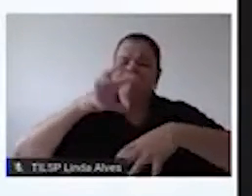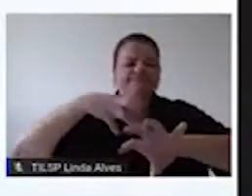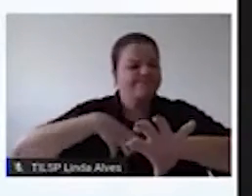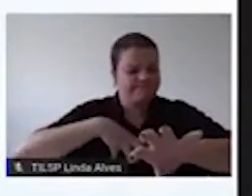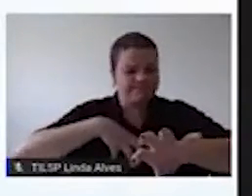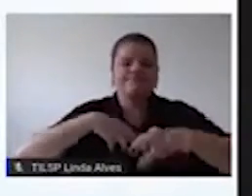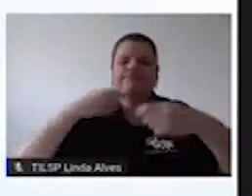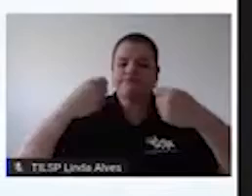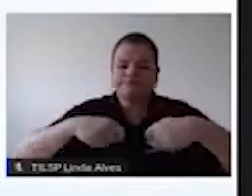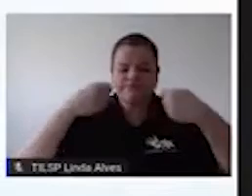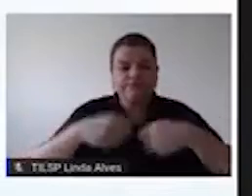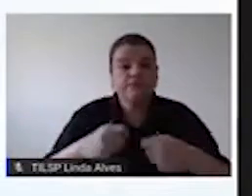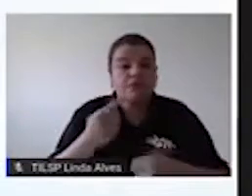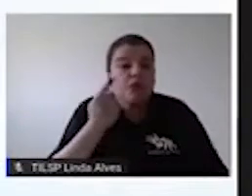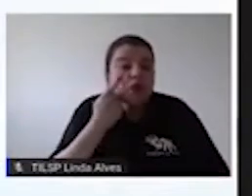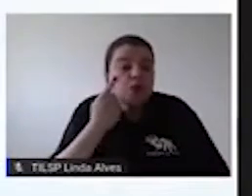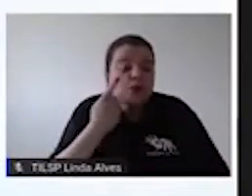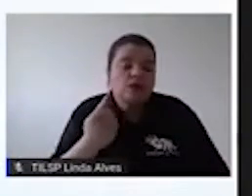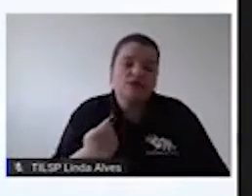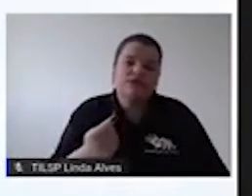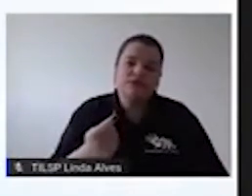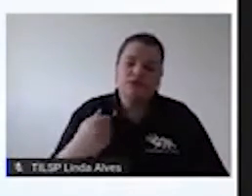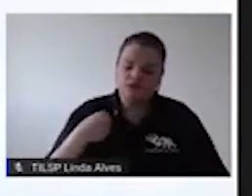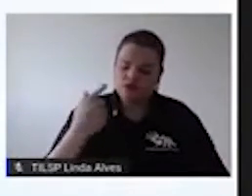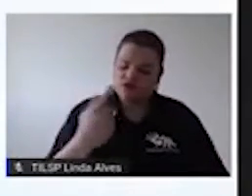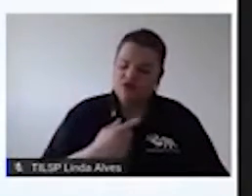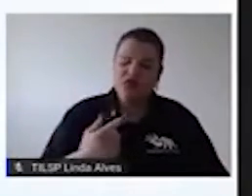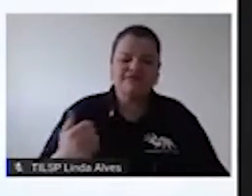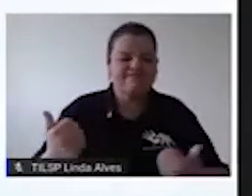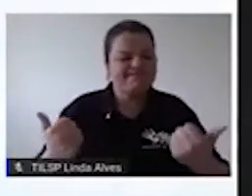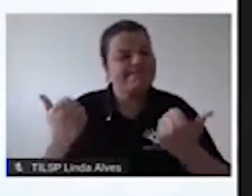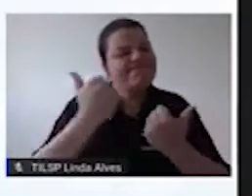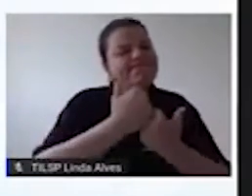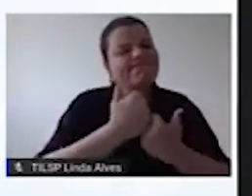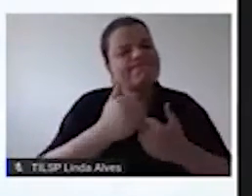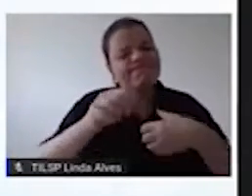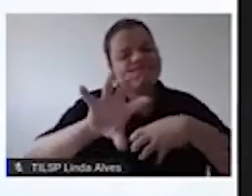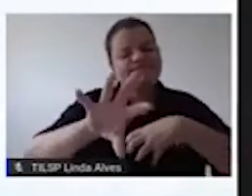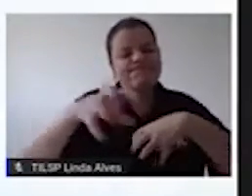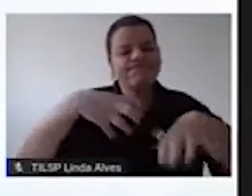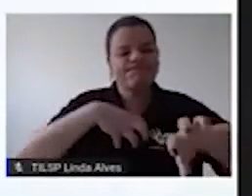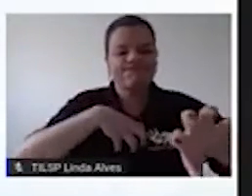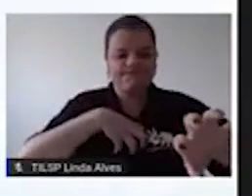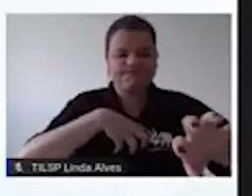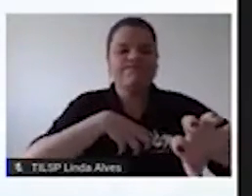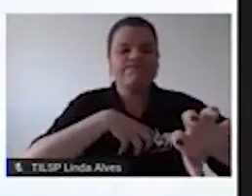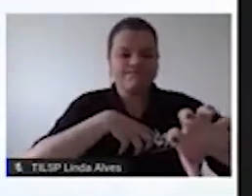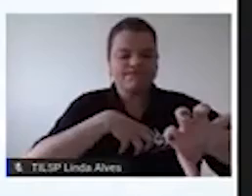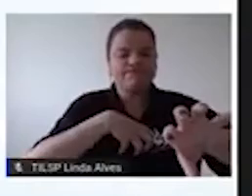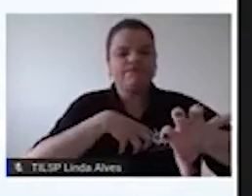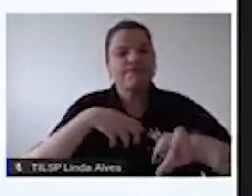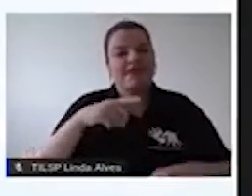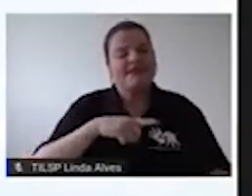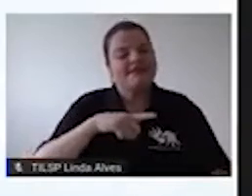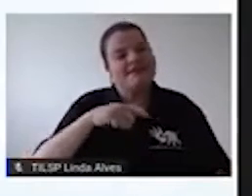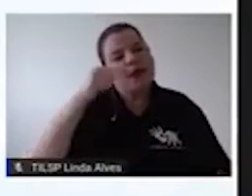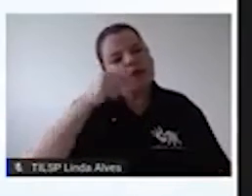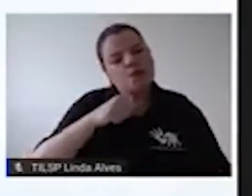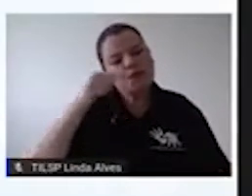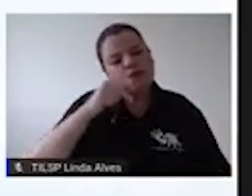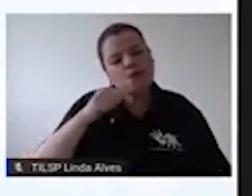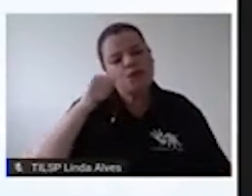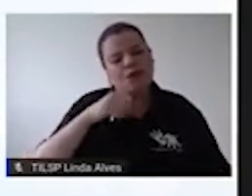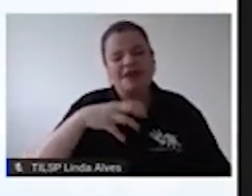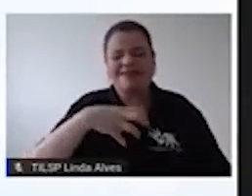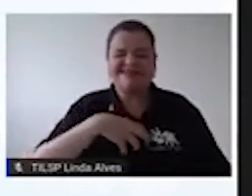ver de você se colocar no lugar do outro, né? E isso é algo que as mulheres têm